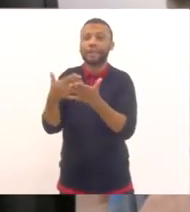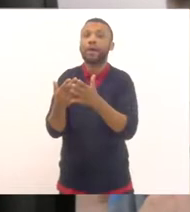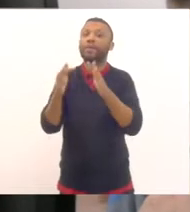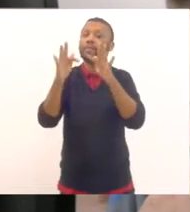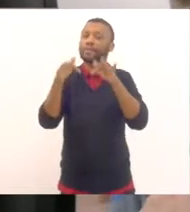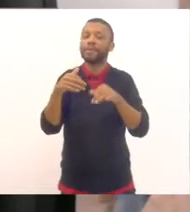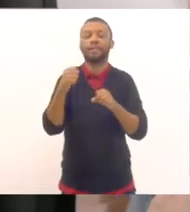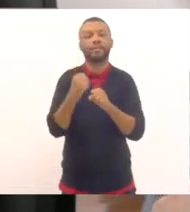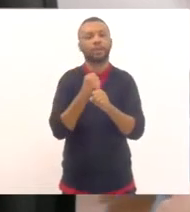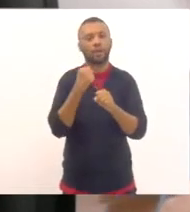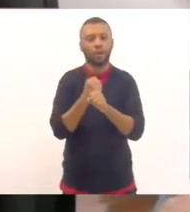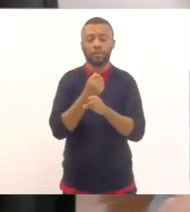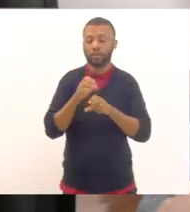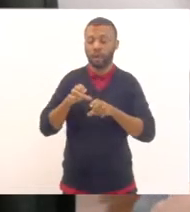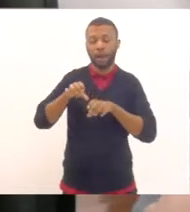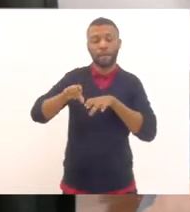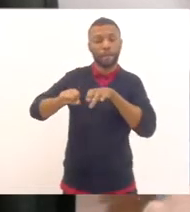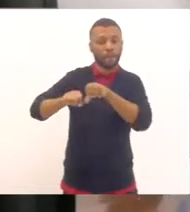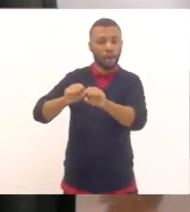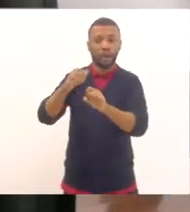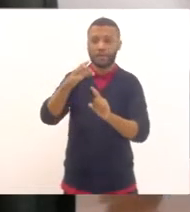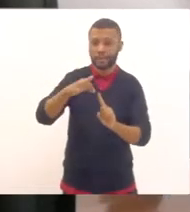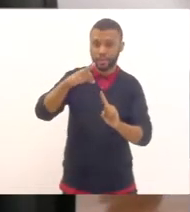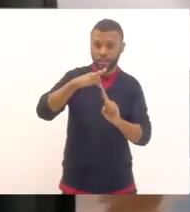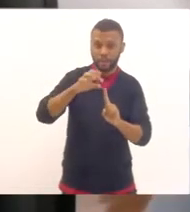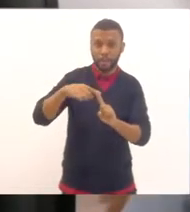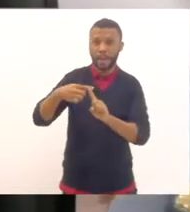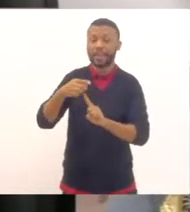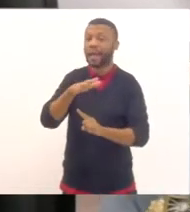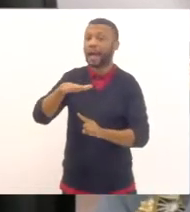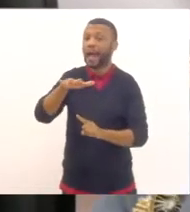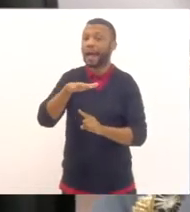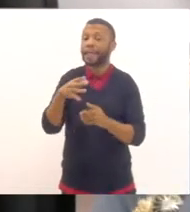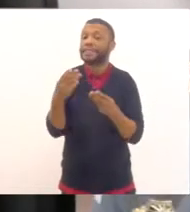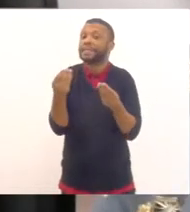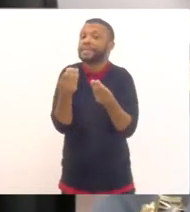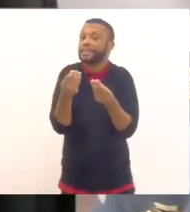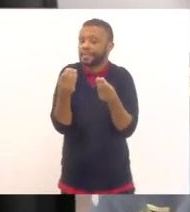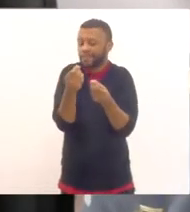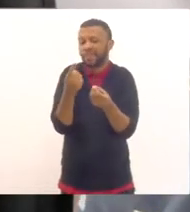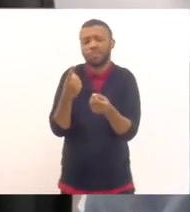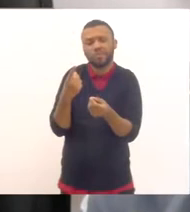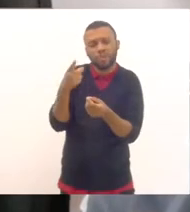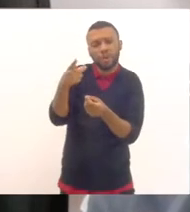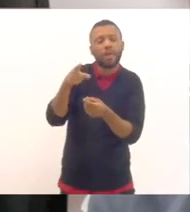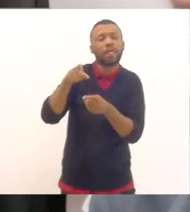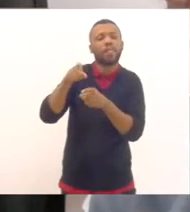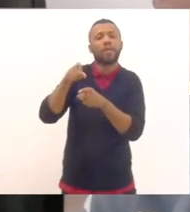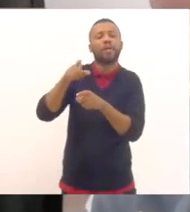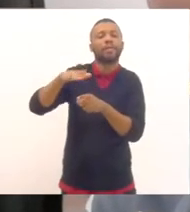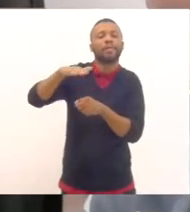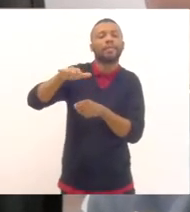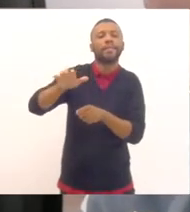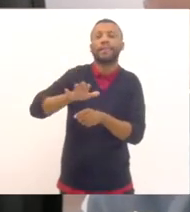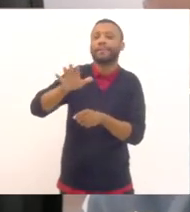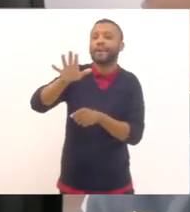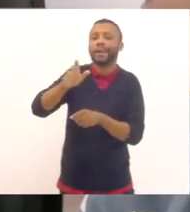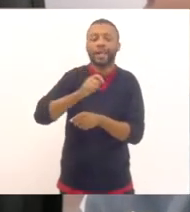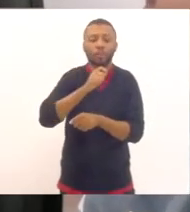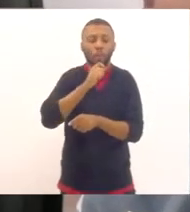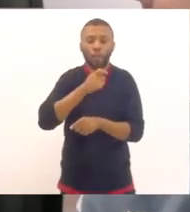da ocupação e Estação e área sensível né que são no interior das Comunidades não não não existe ocupação